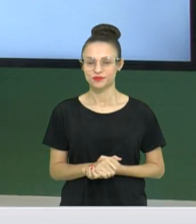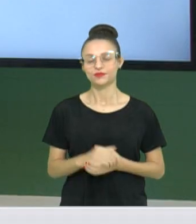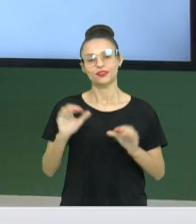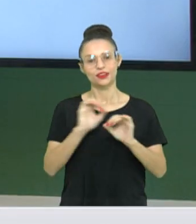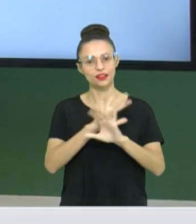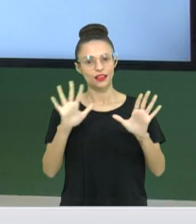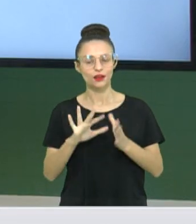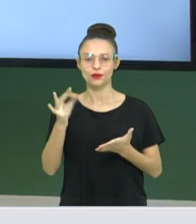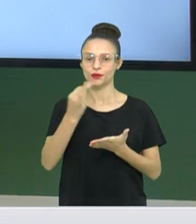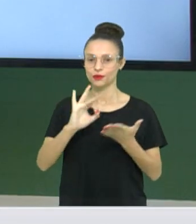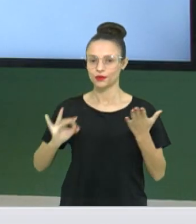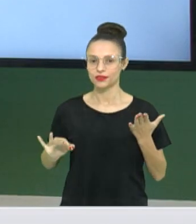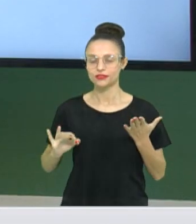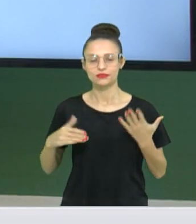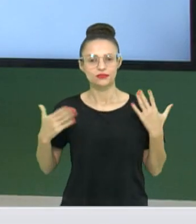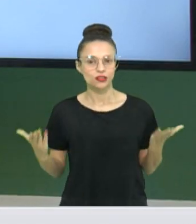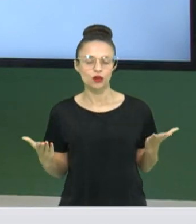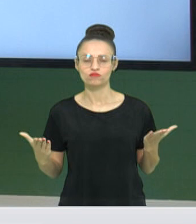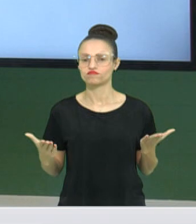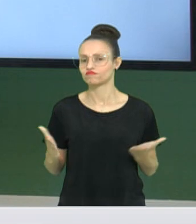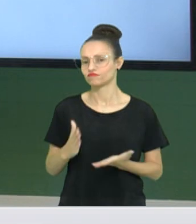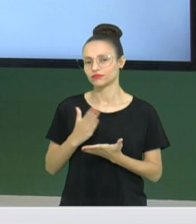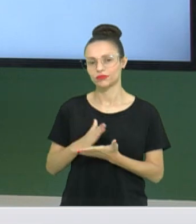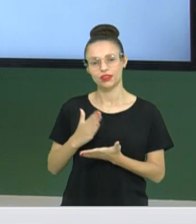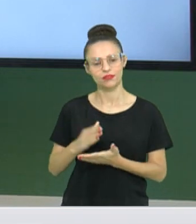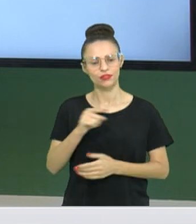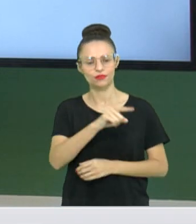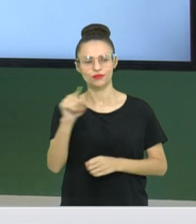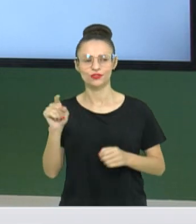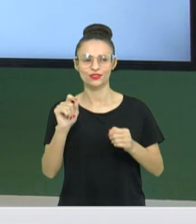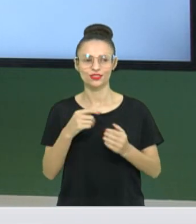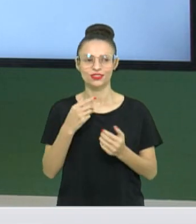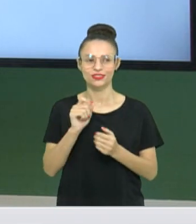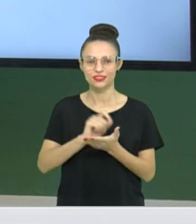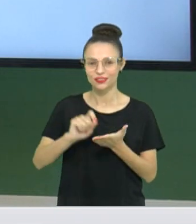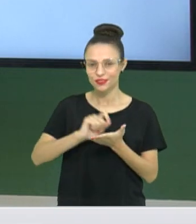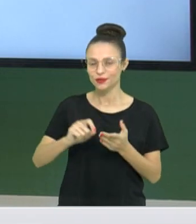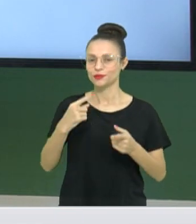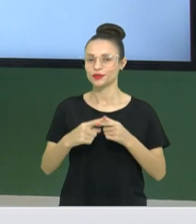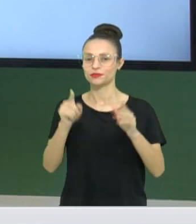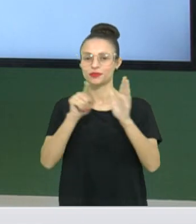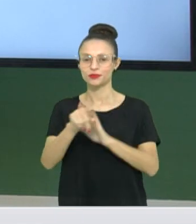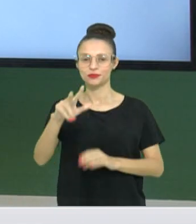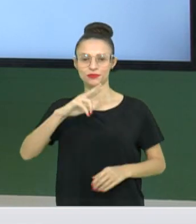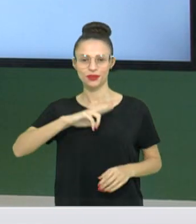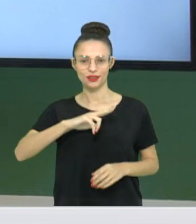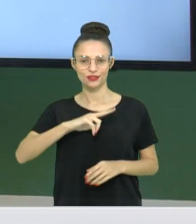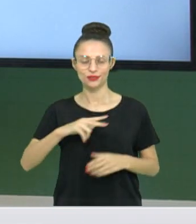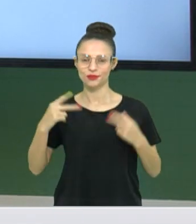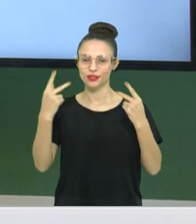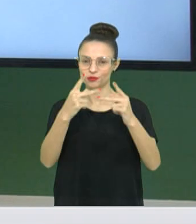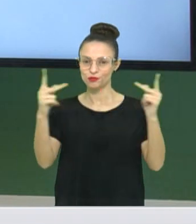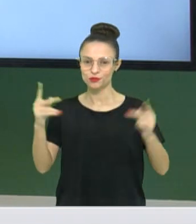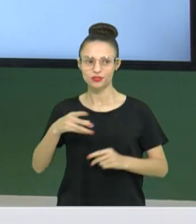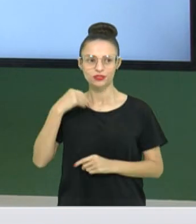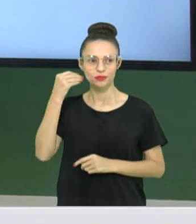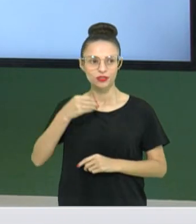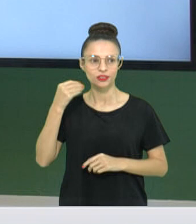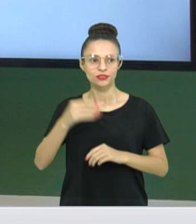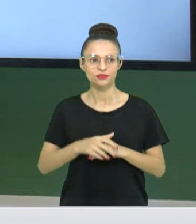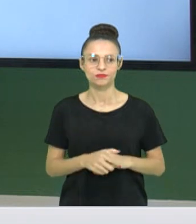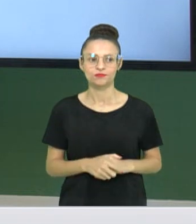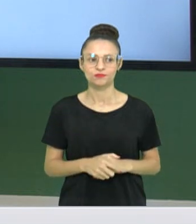Claro que a correção, não tem nada a ver com o que você escreveu aí, porque é uma pergunta pessoal da sua experiência de